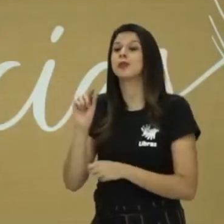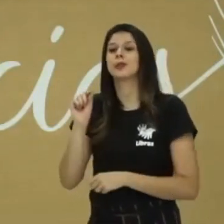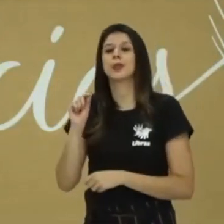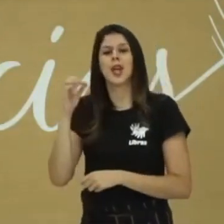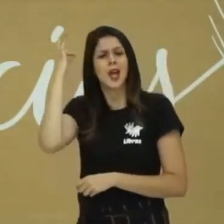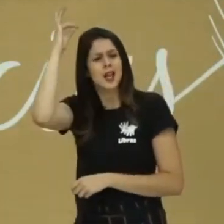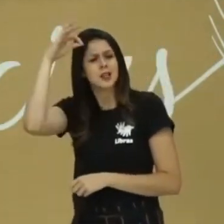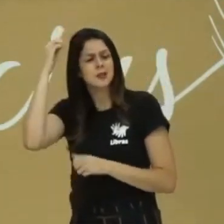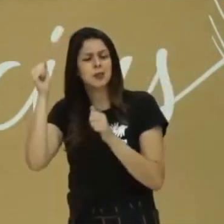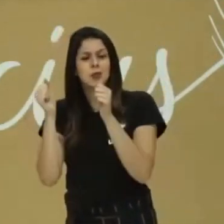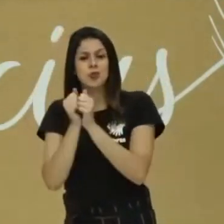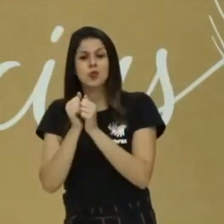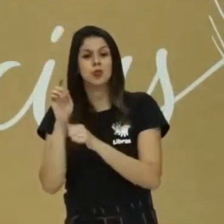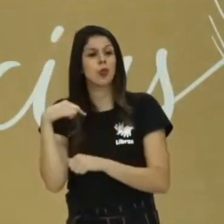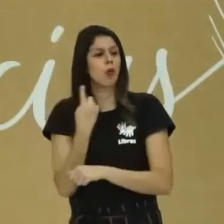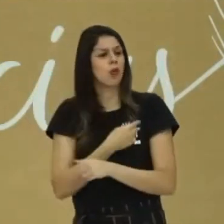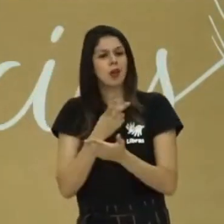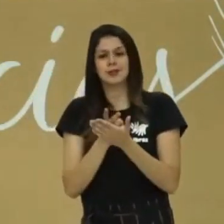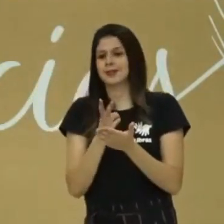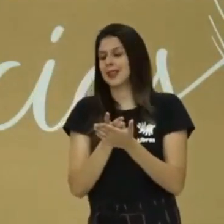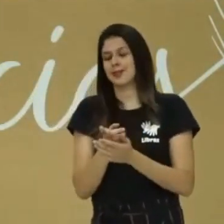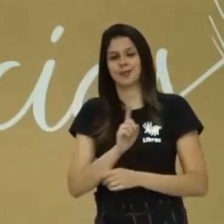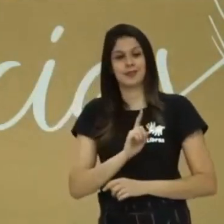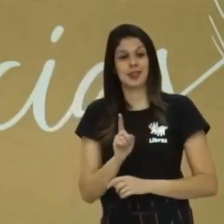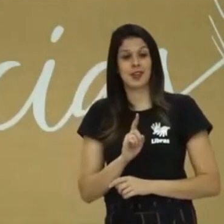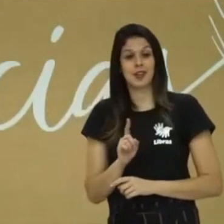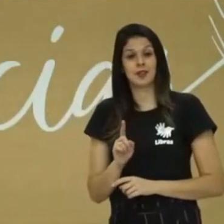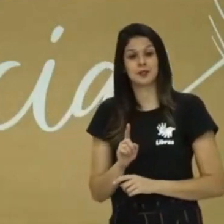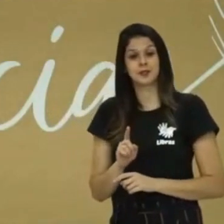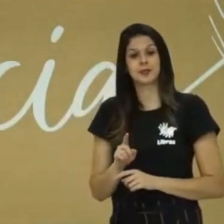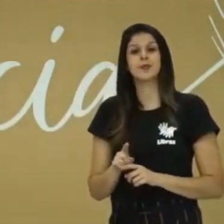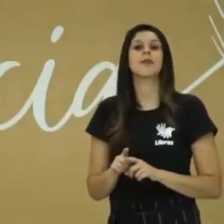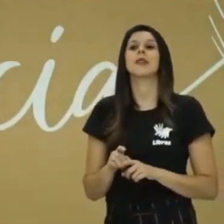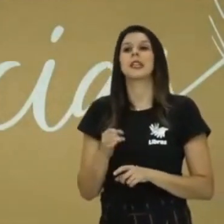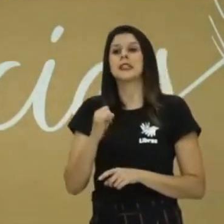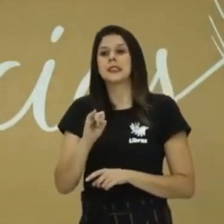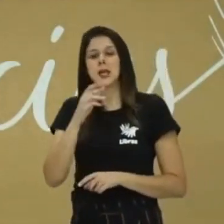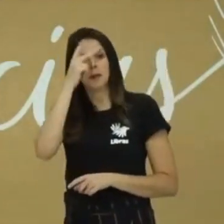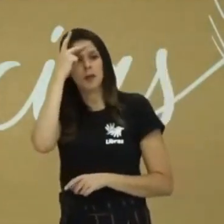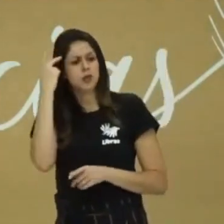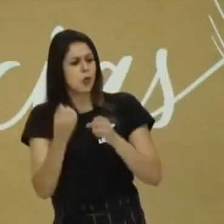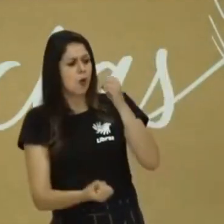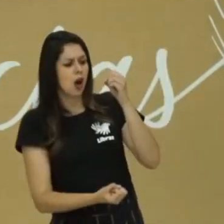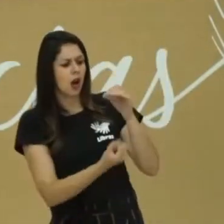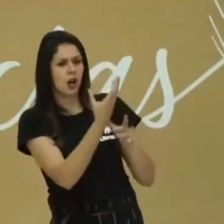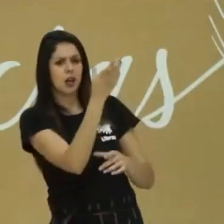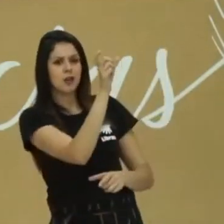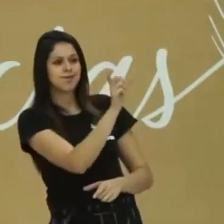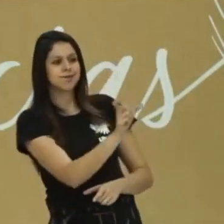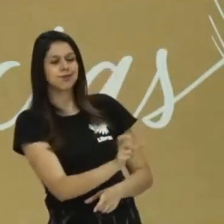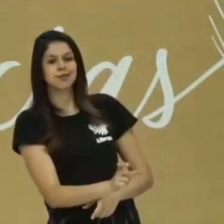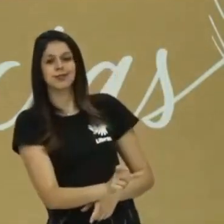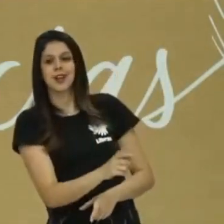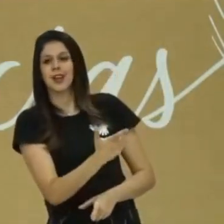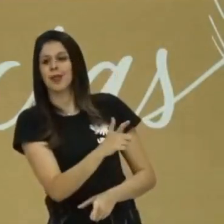sempre no homem o e ao se conceder um clone esses Tais serão